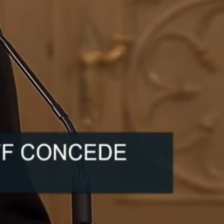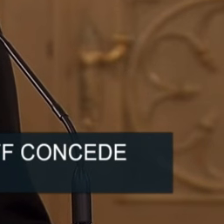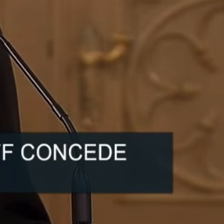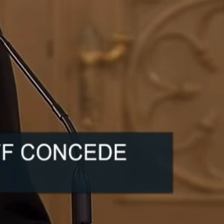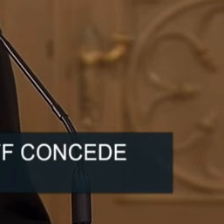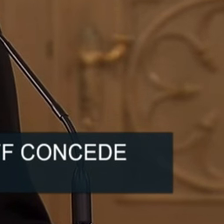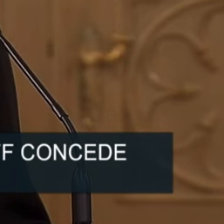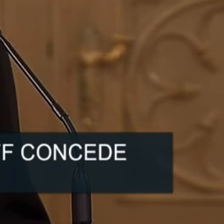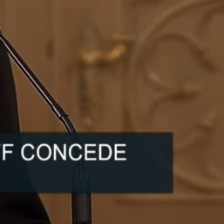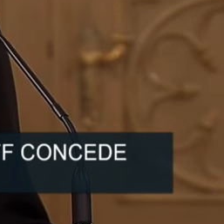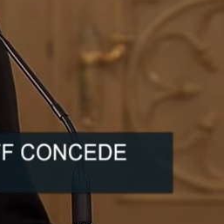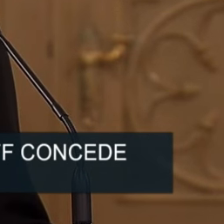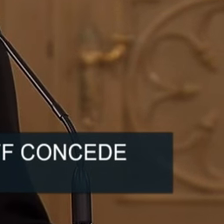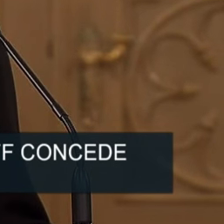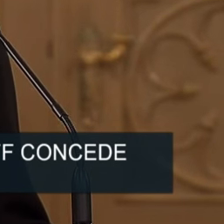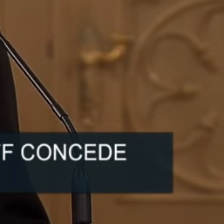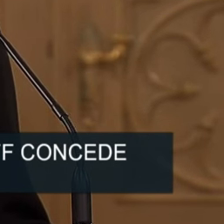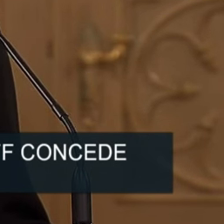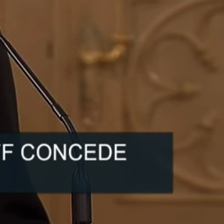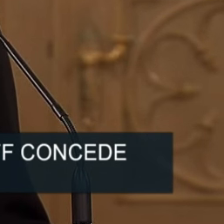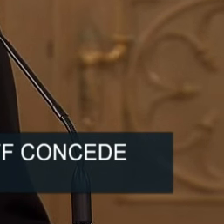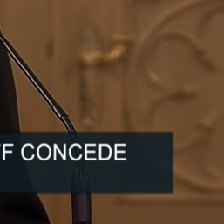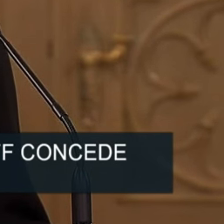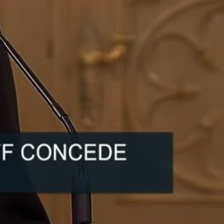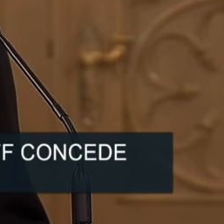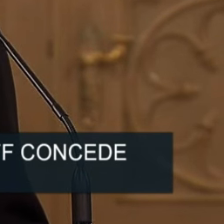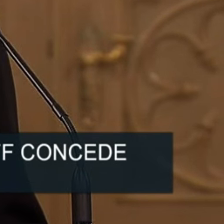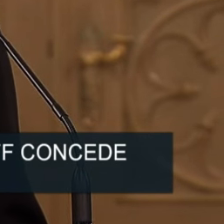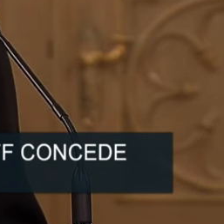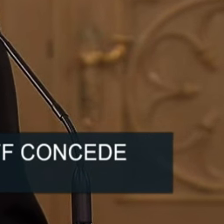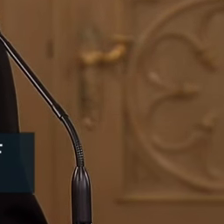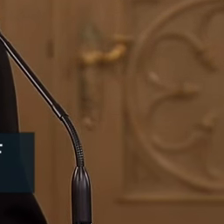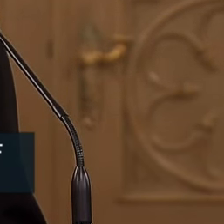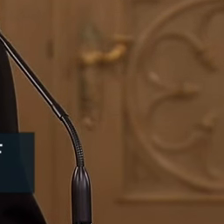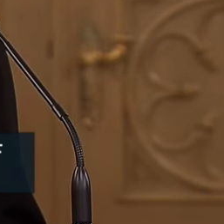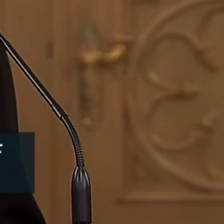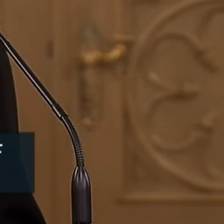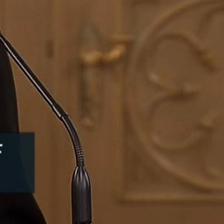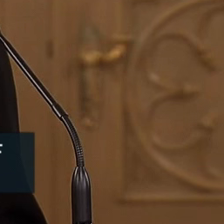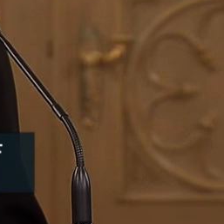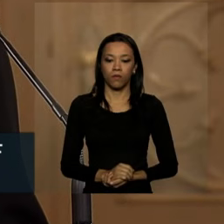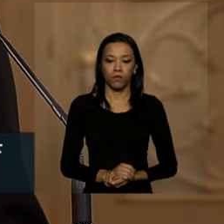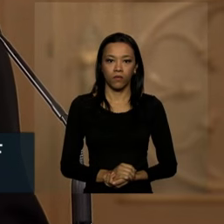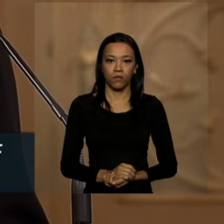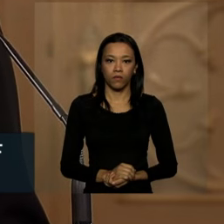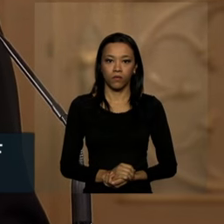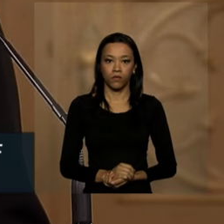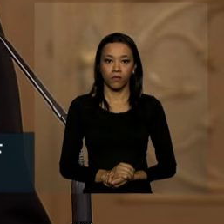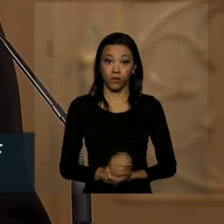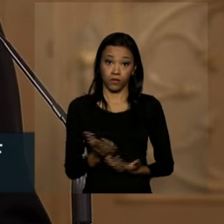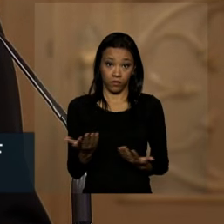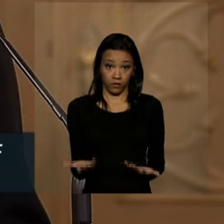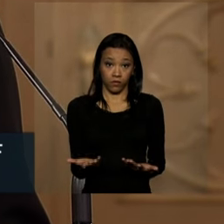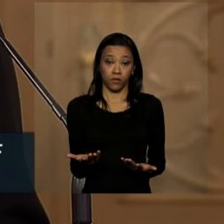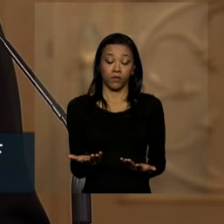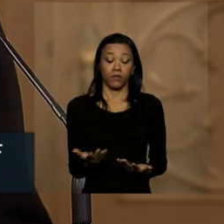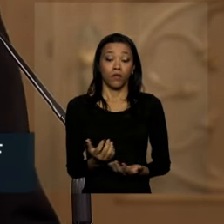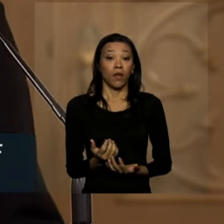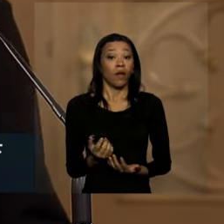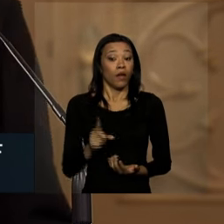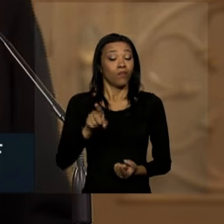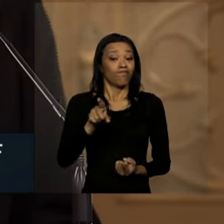the US and the European Union industrial activity. De outro lado, De outro lado,